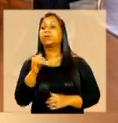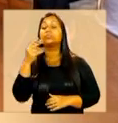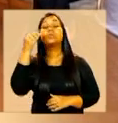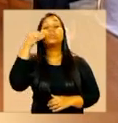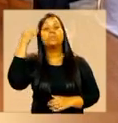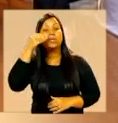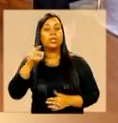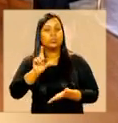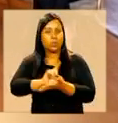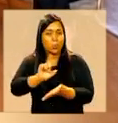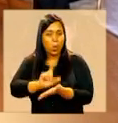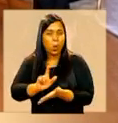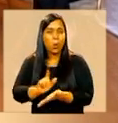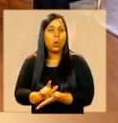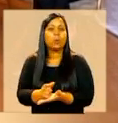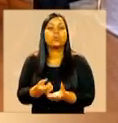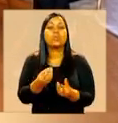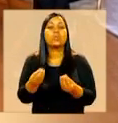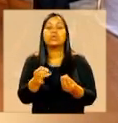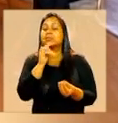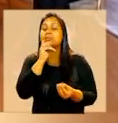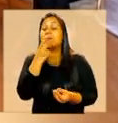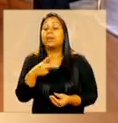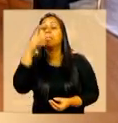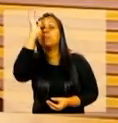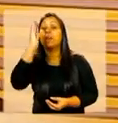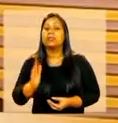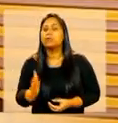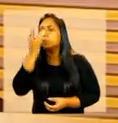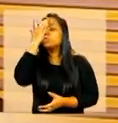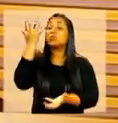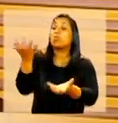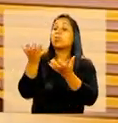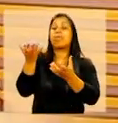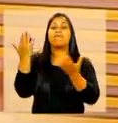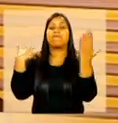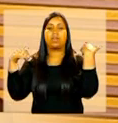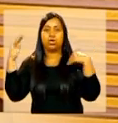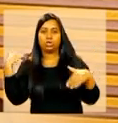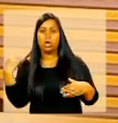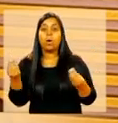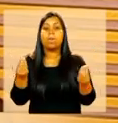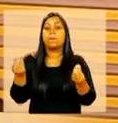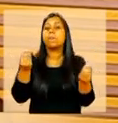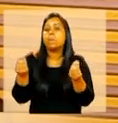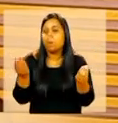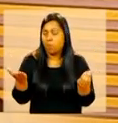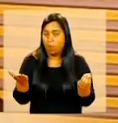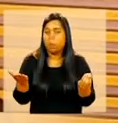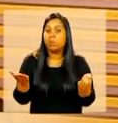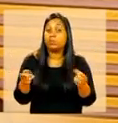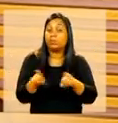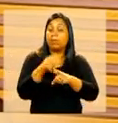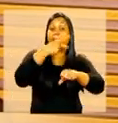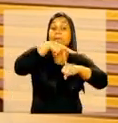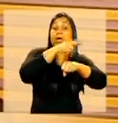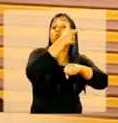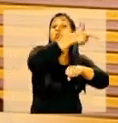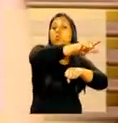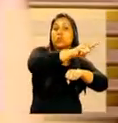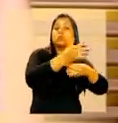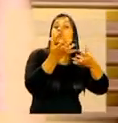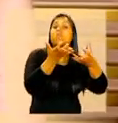esse contato direto com o público, quais os destinos nacionais hoje mais procurados e quais os internacionais mais buscados